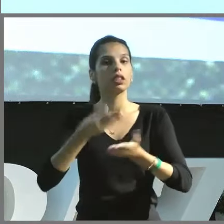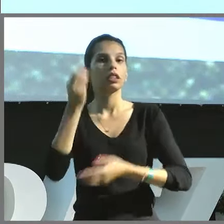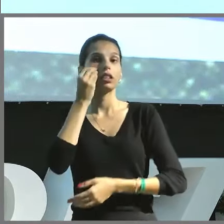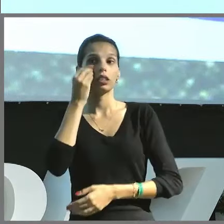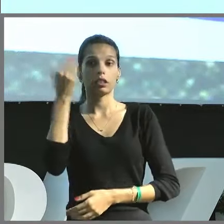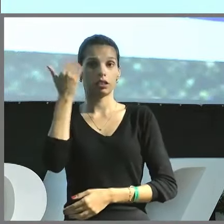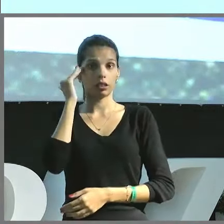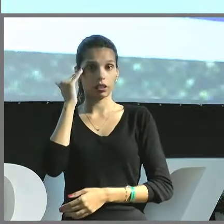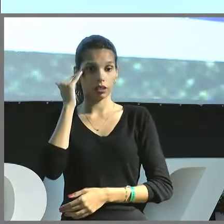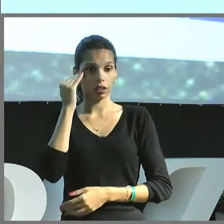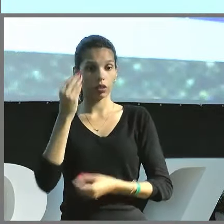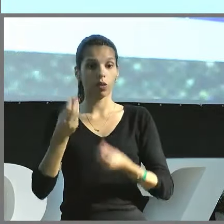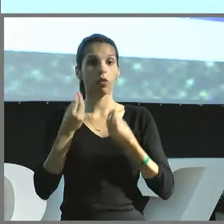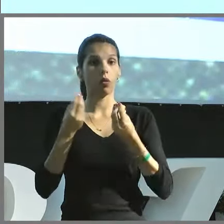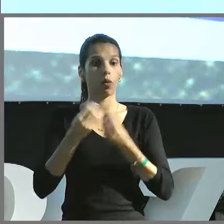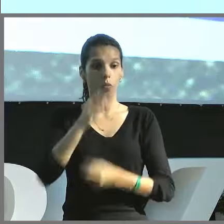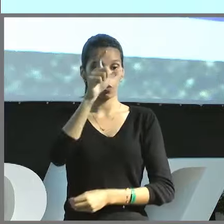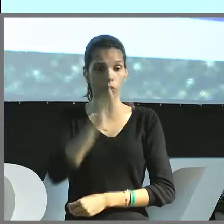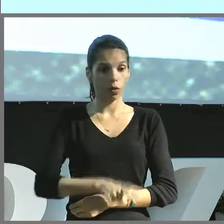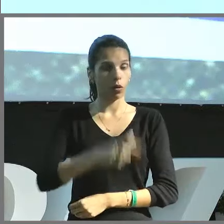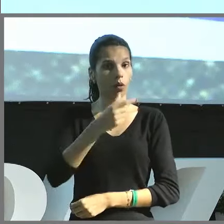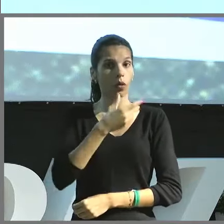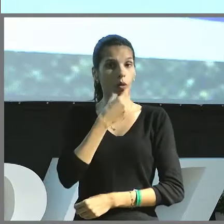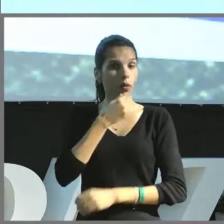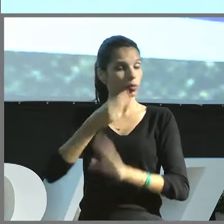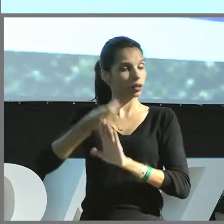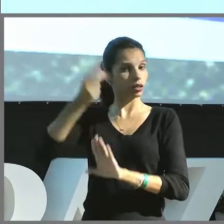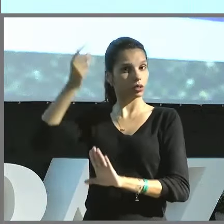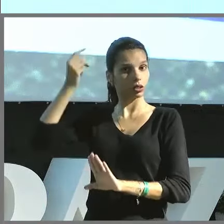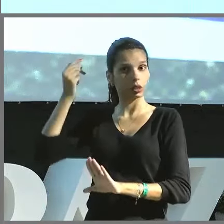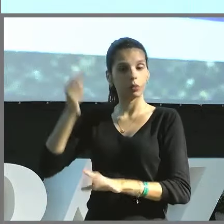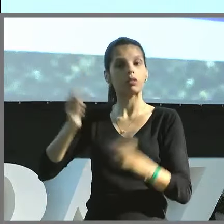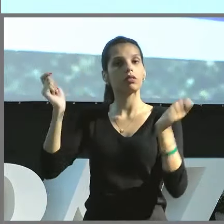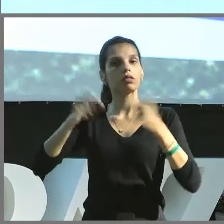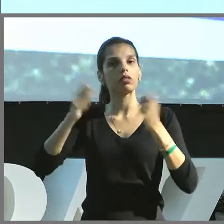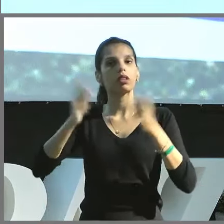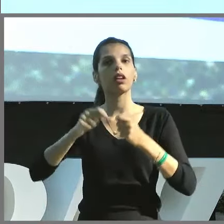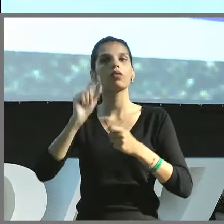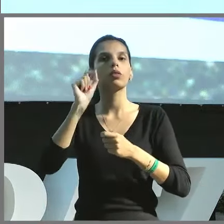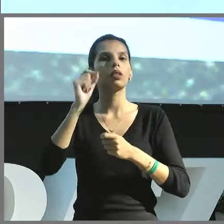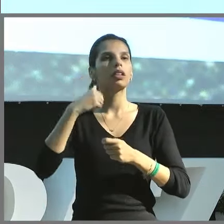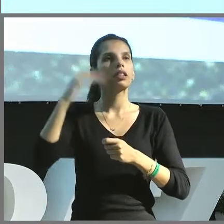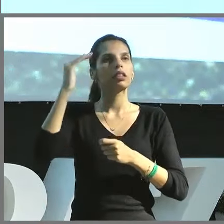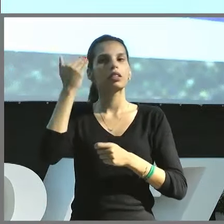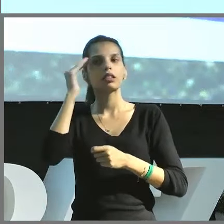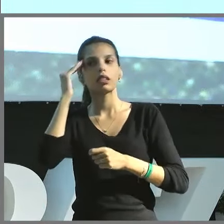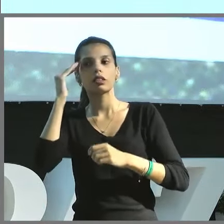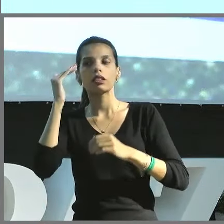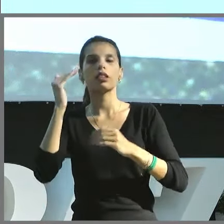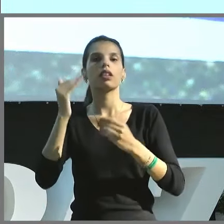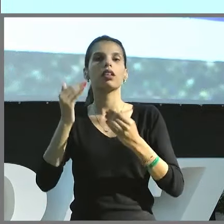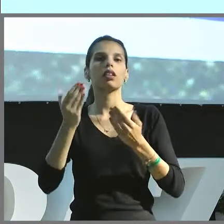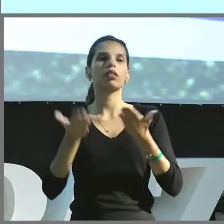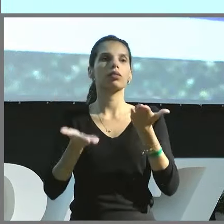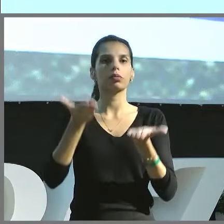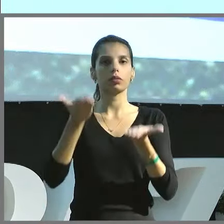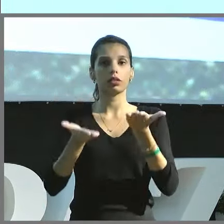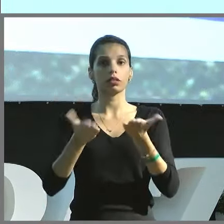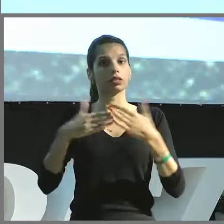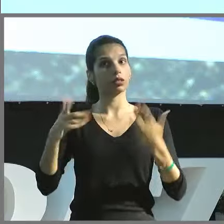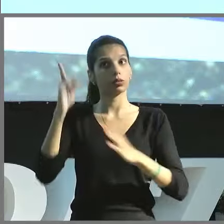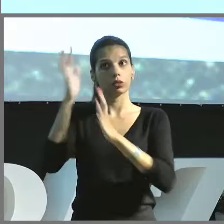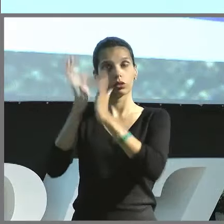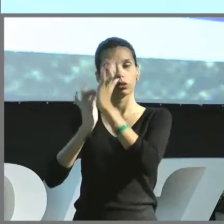Como um homem daquele quilate era capaz de ser compassivo a esse nível? Foi o que Jesus